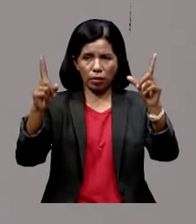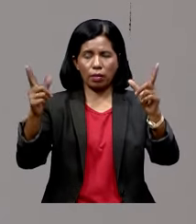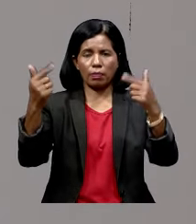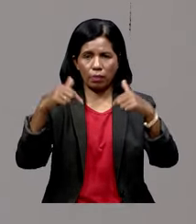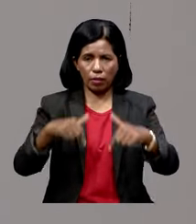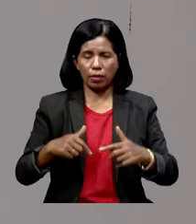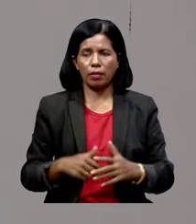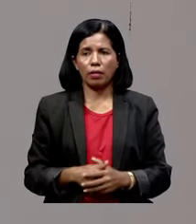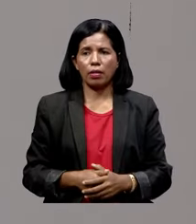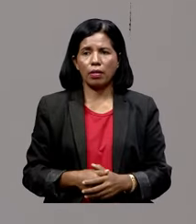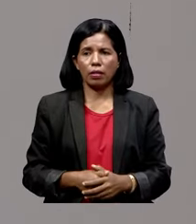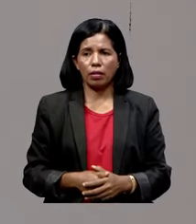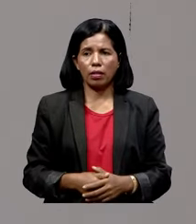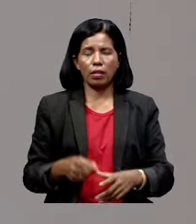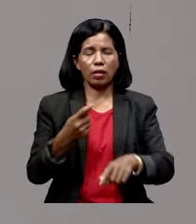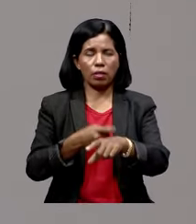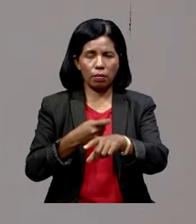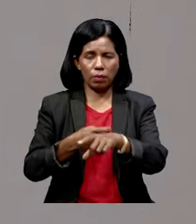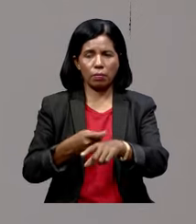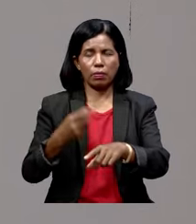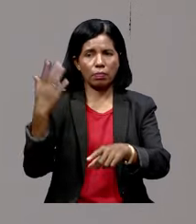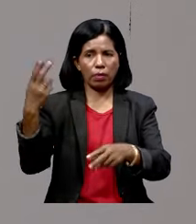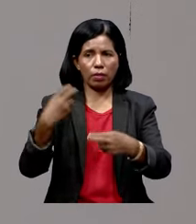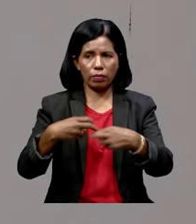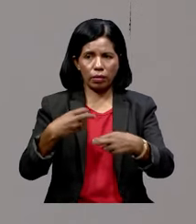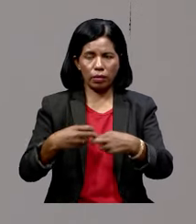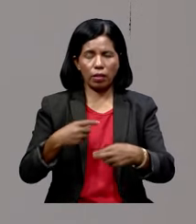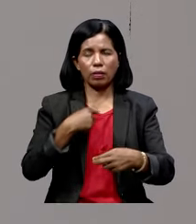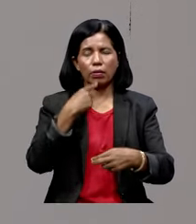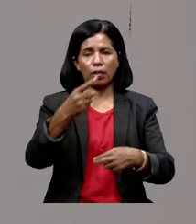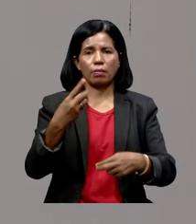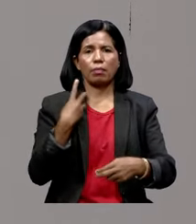João Paulo II, Mai. E o tempo não é difícil, até encoraja Isa.